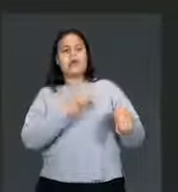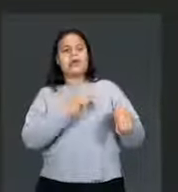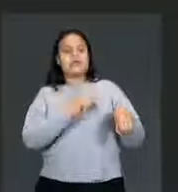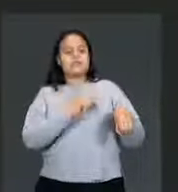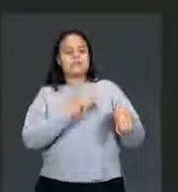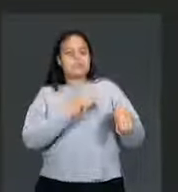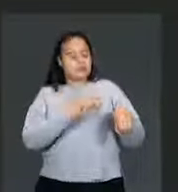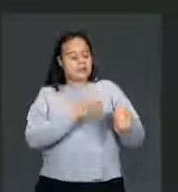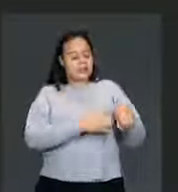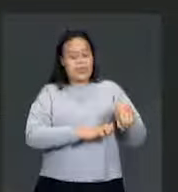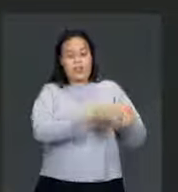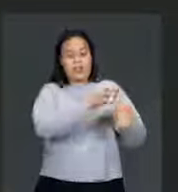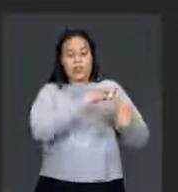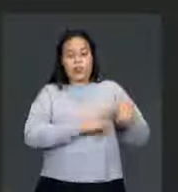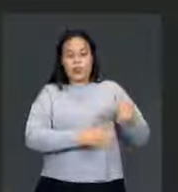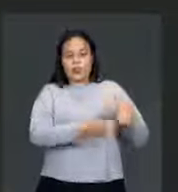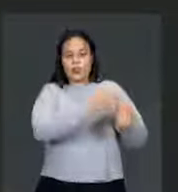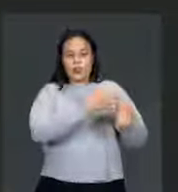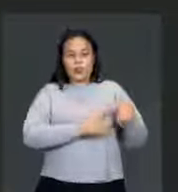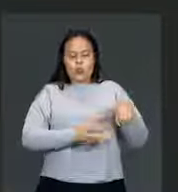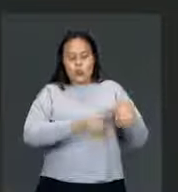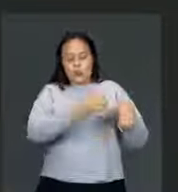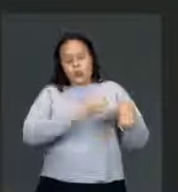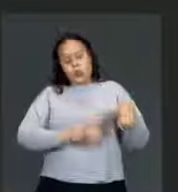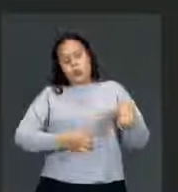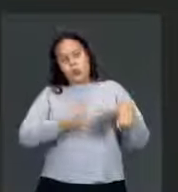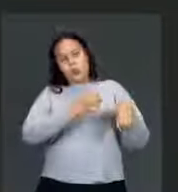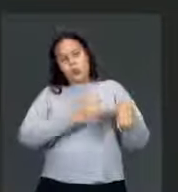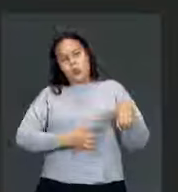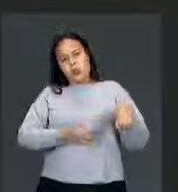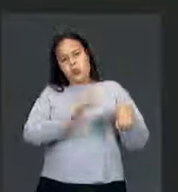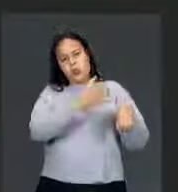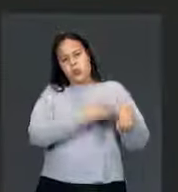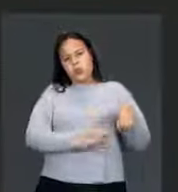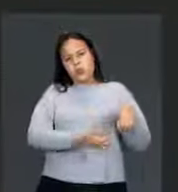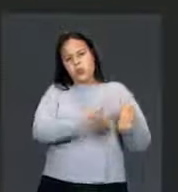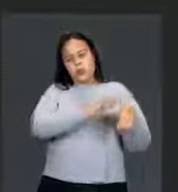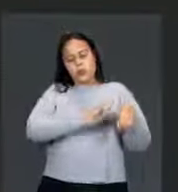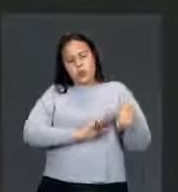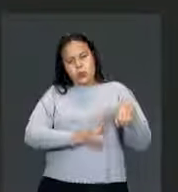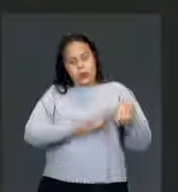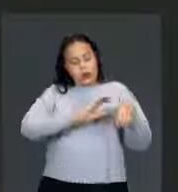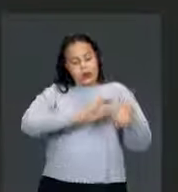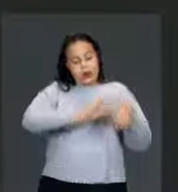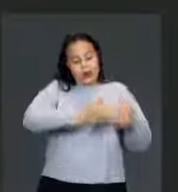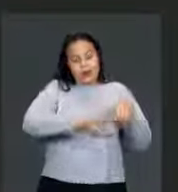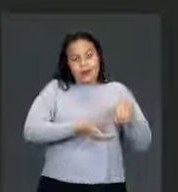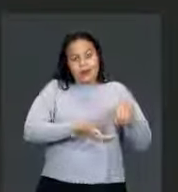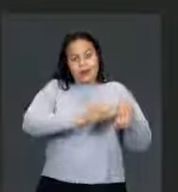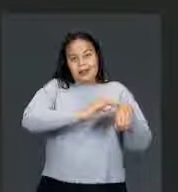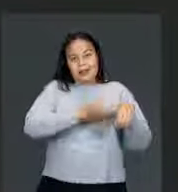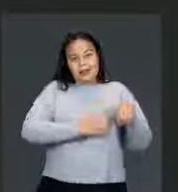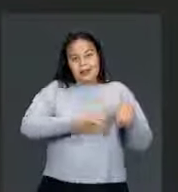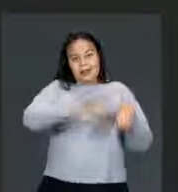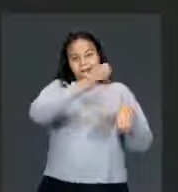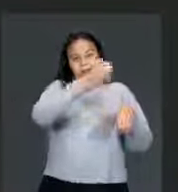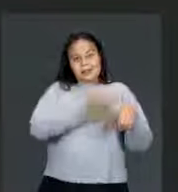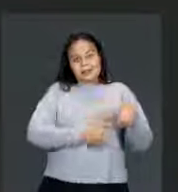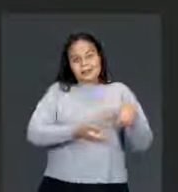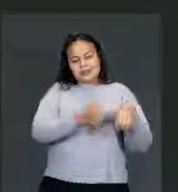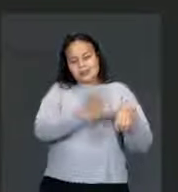os elétrons livres vão se movimentar por todo o fio condutor e vão atravessar a